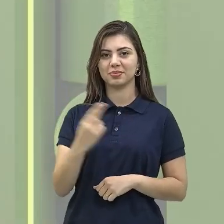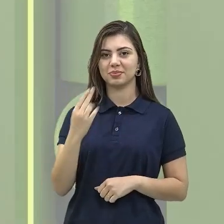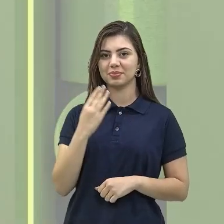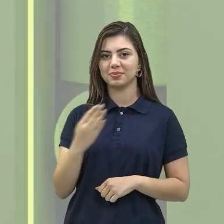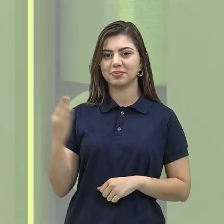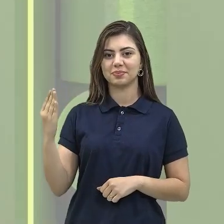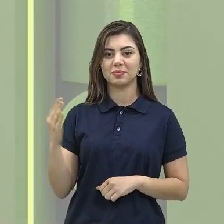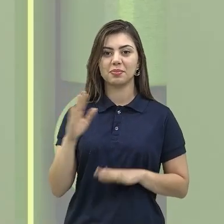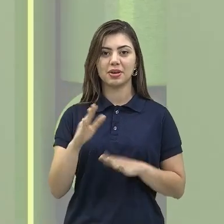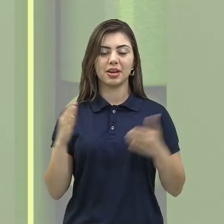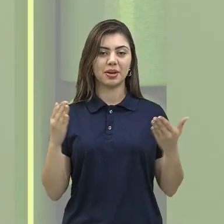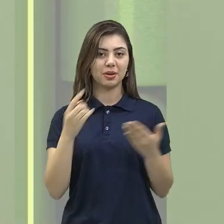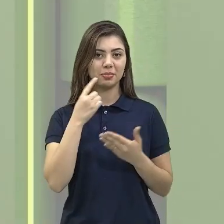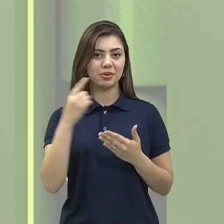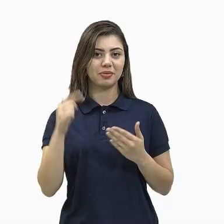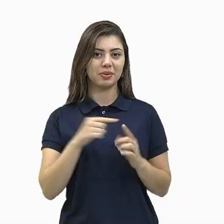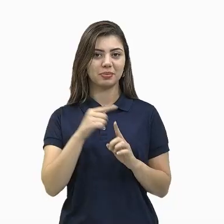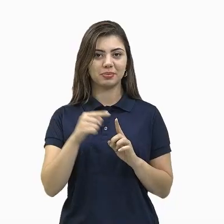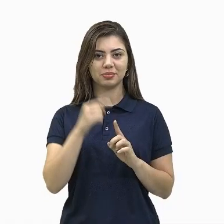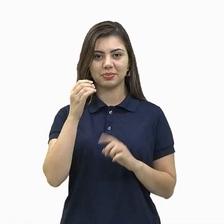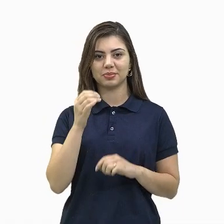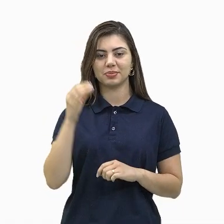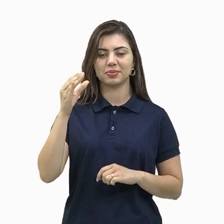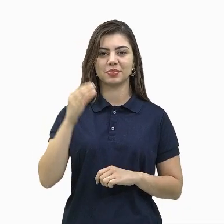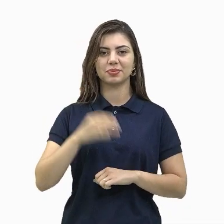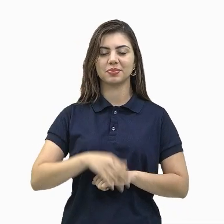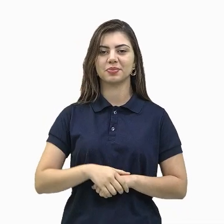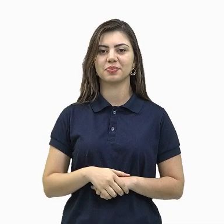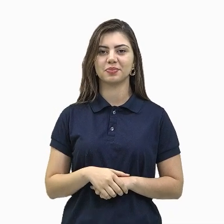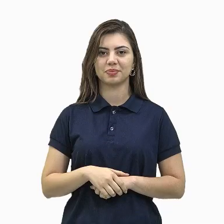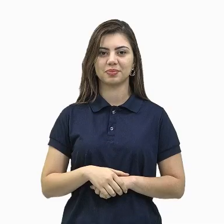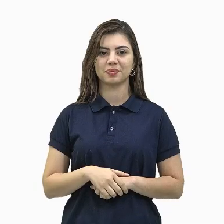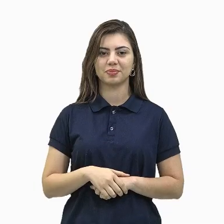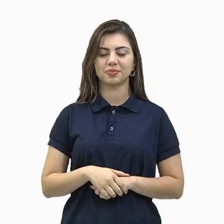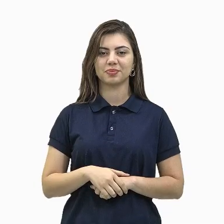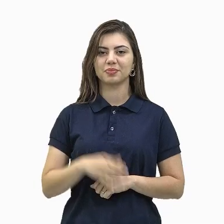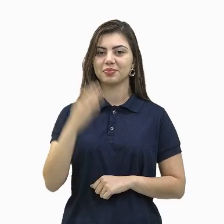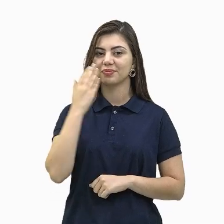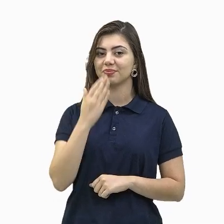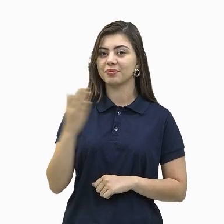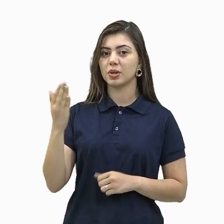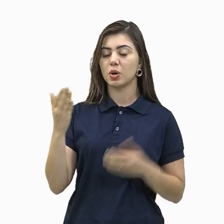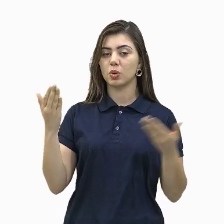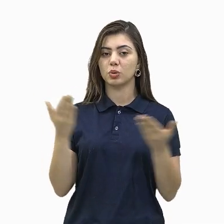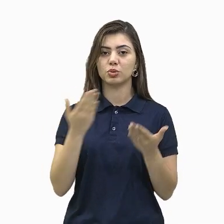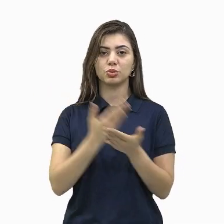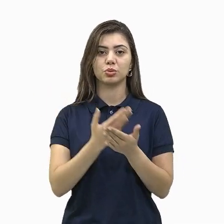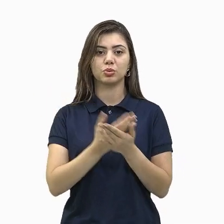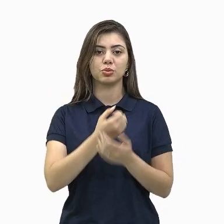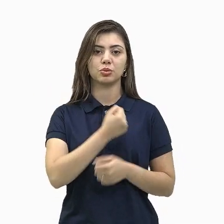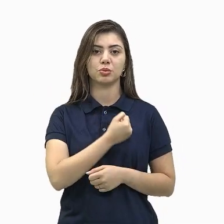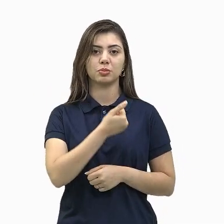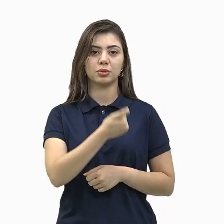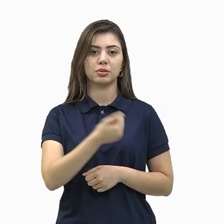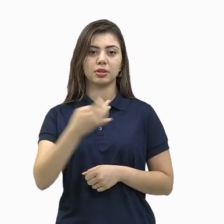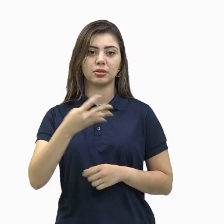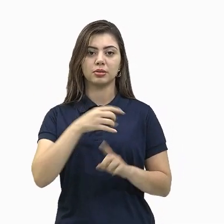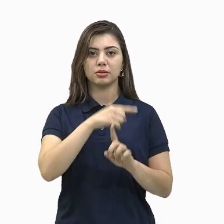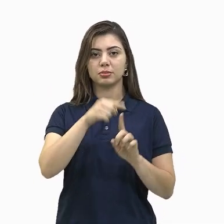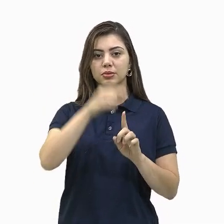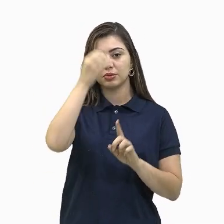Guimarães e vamos à leitura do nosso objeto de conhecimento. O objeto de conhecimento da aula 14 é preservação